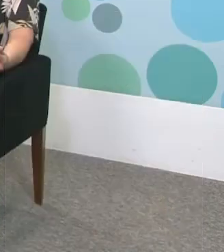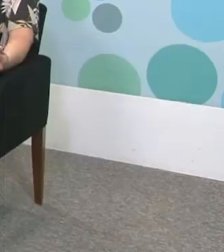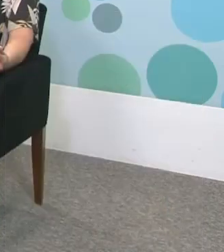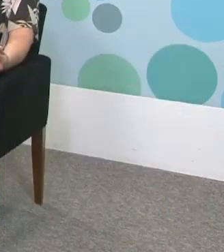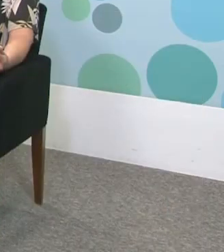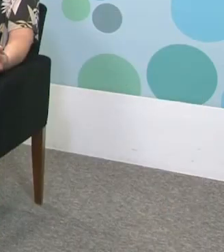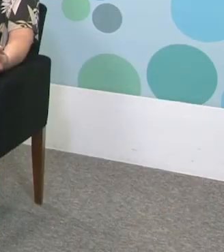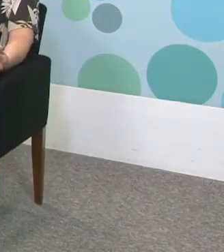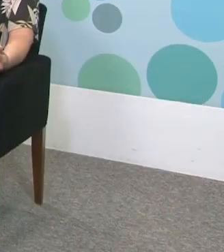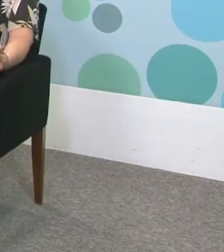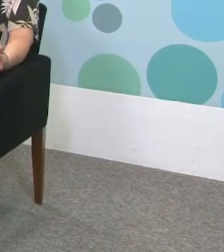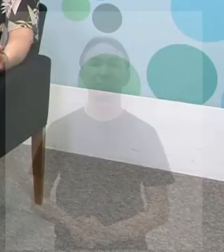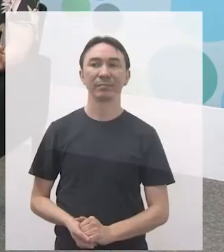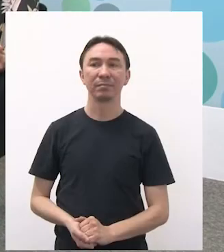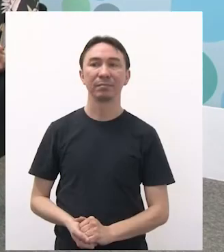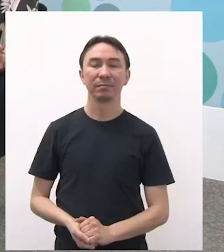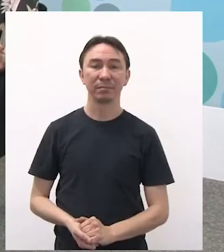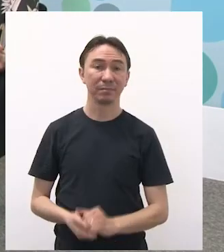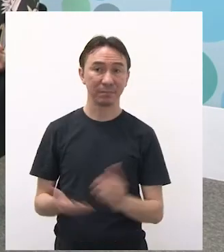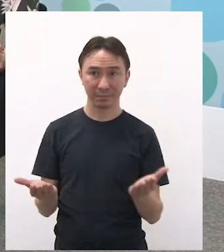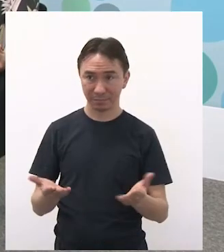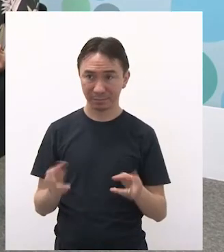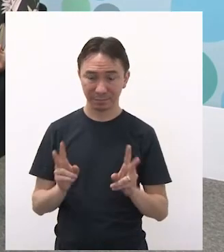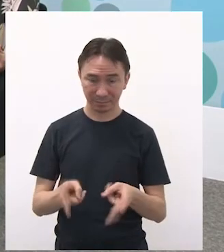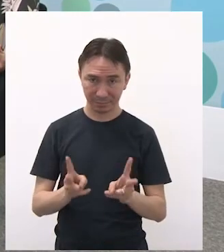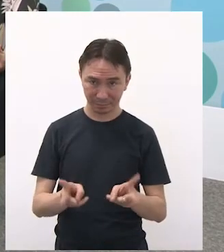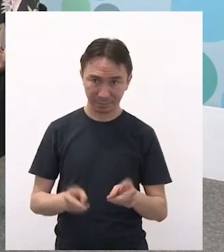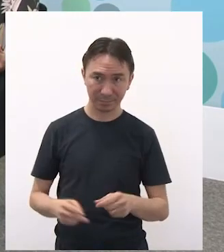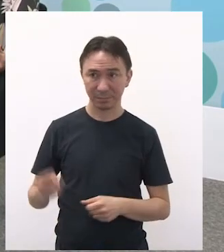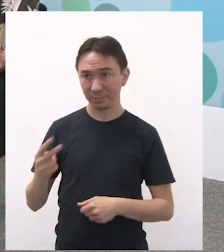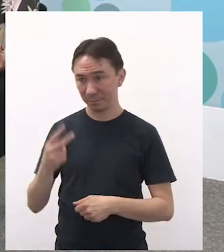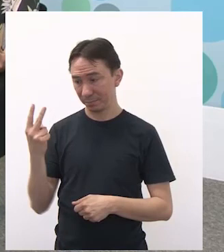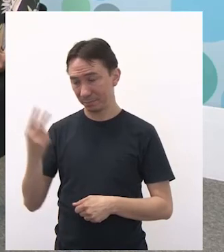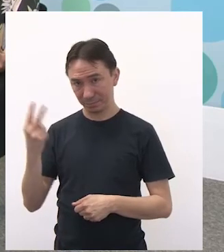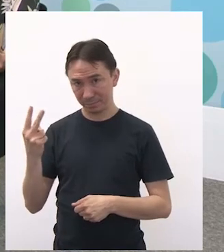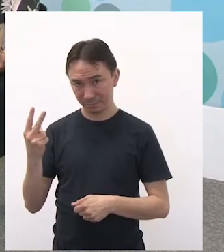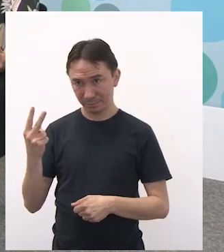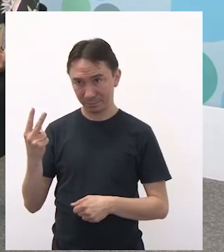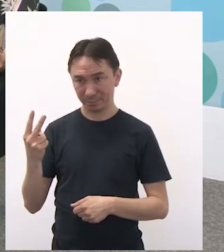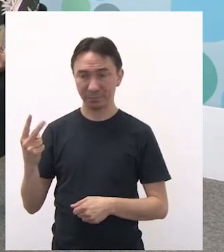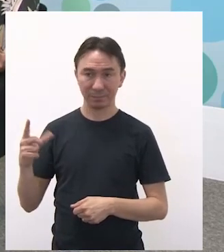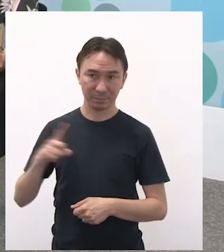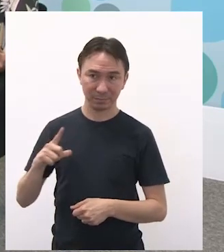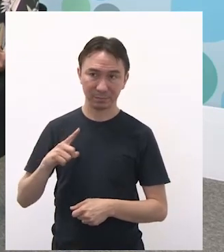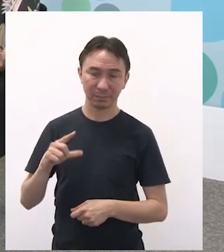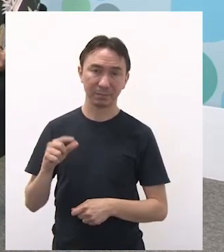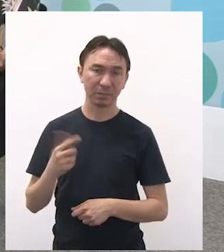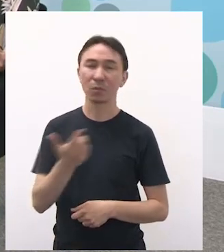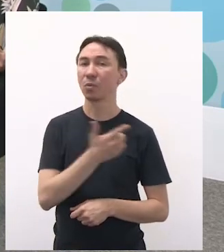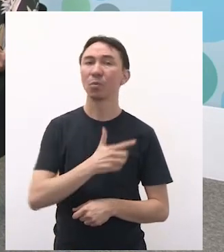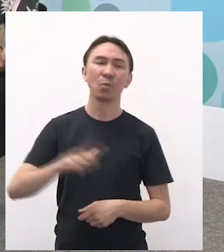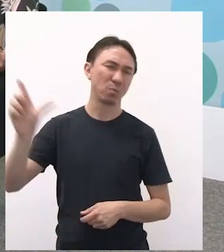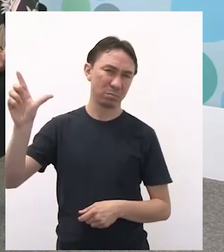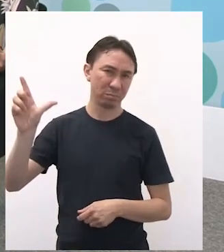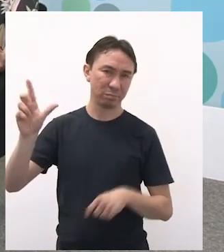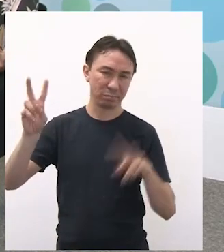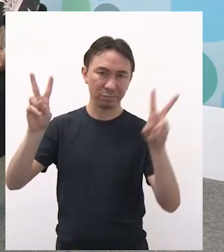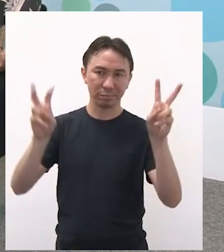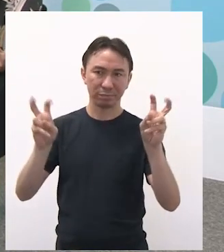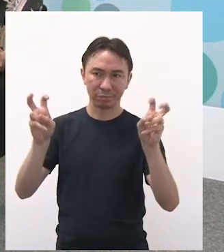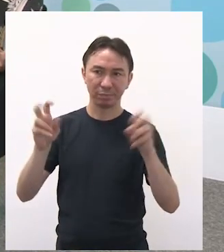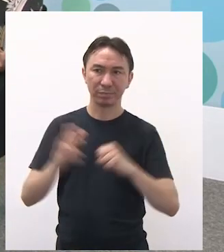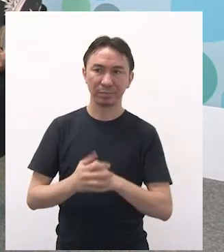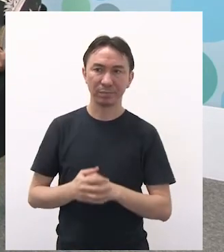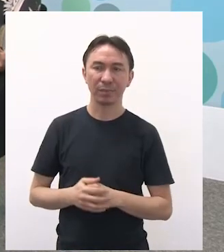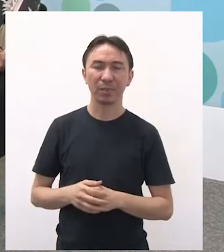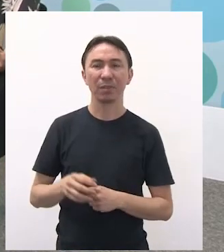E nós continuamos agora, então, com o nosso segundo momento da nossa formação. E agora nós vamos falar um outro assunto. Nós estamos vindo agora com esse